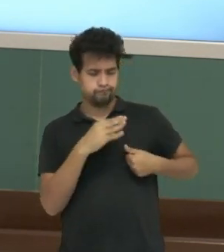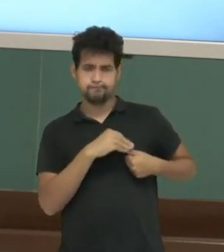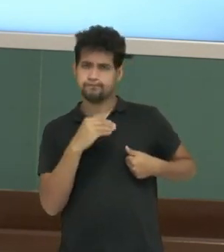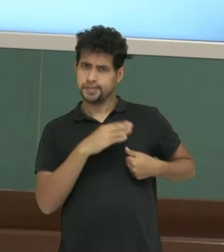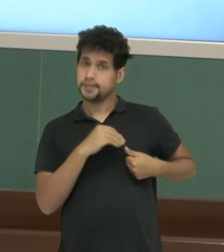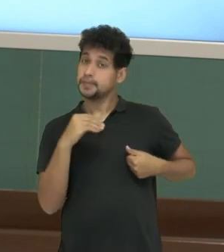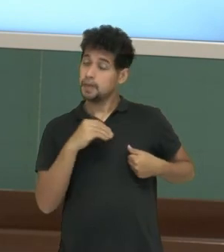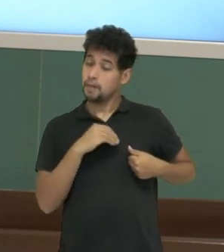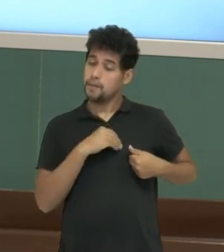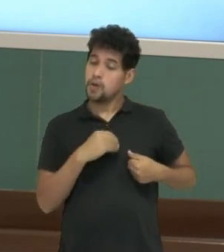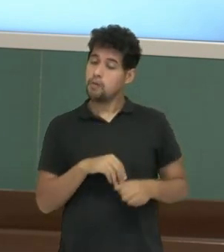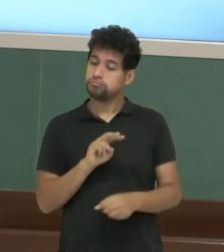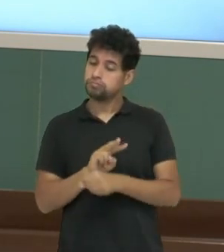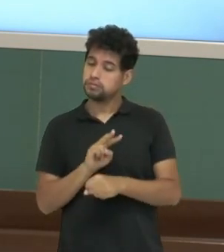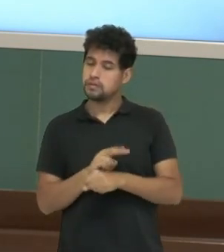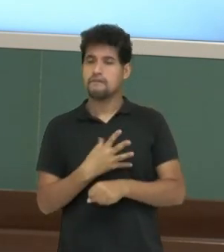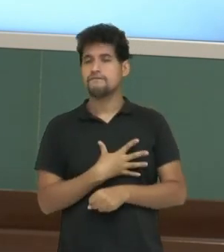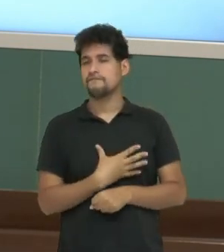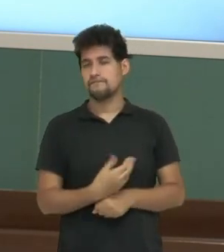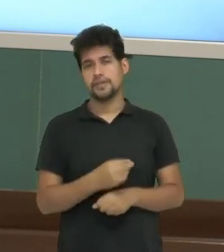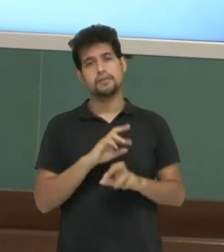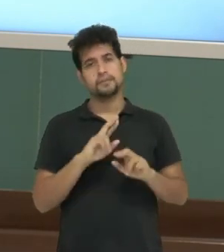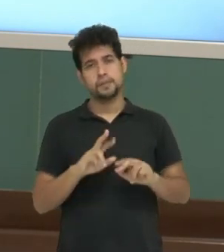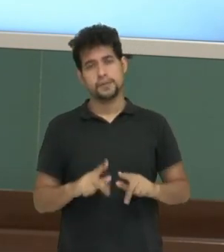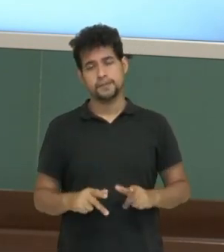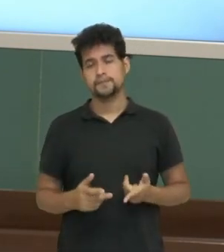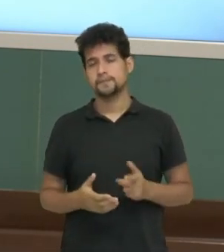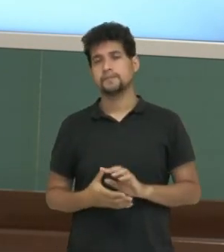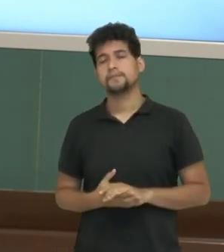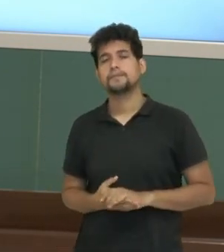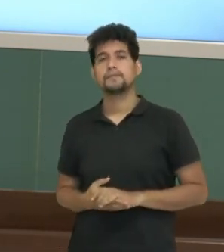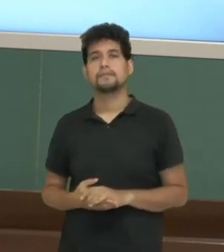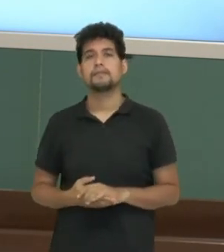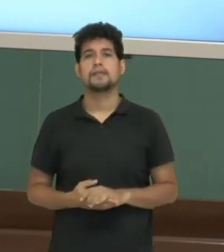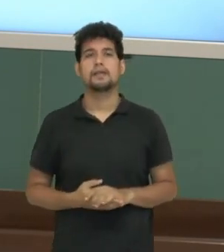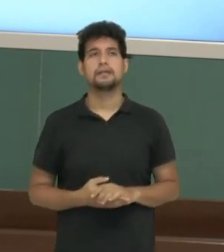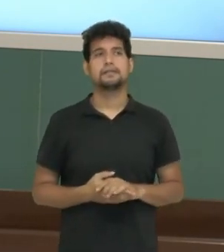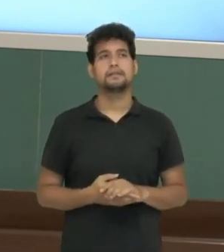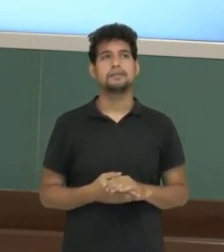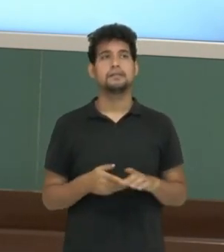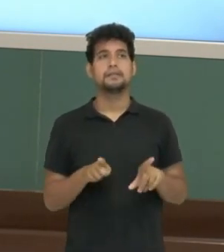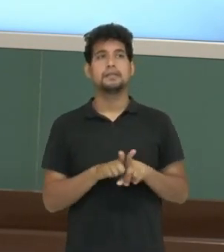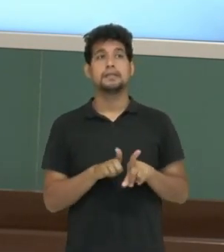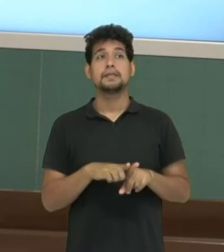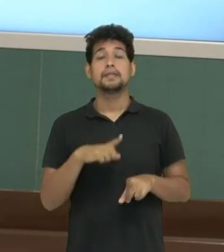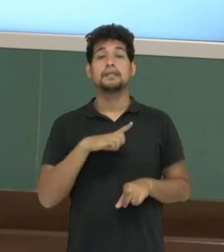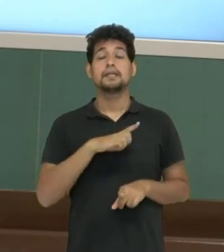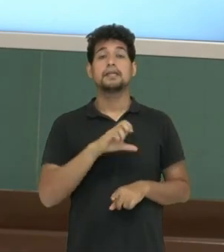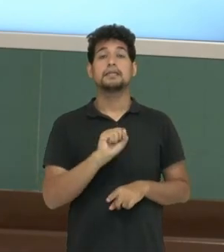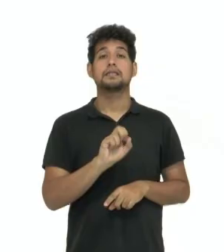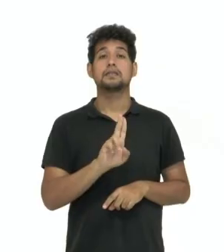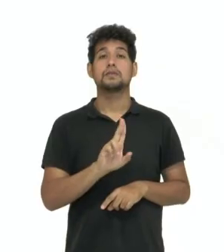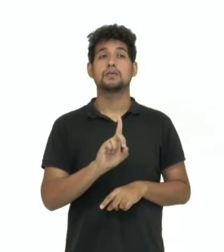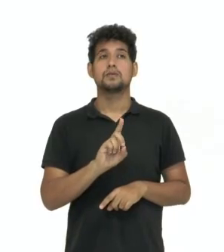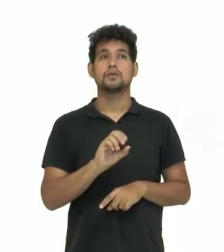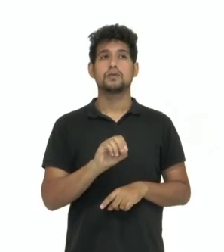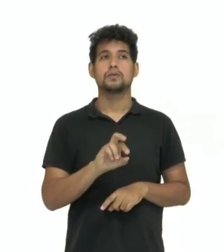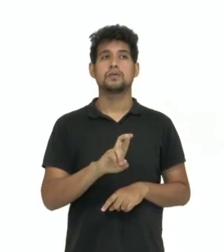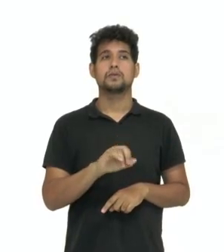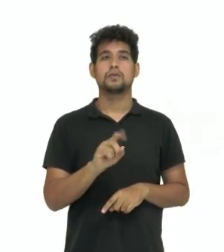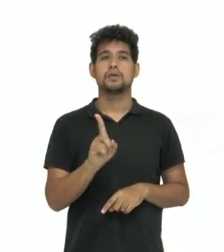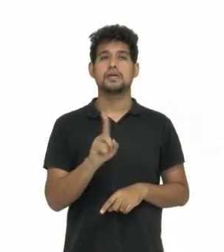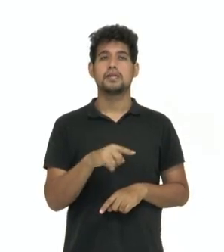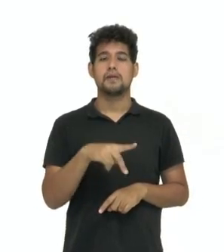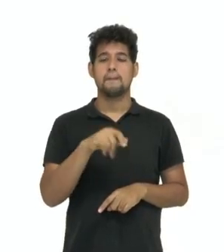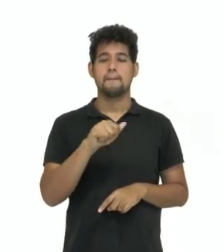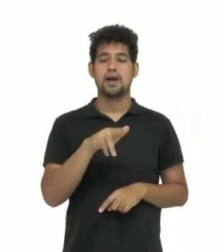para então alimentar os seus filhotes. A glândula sudorípara, essa glândula tem